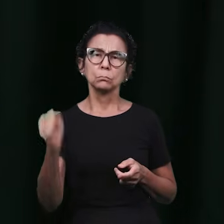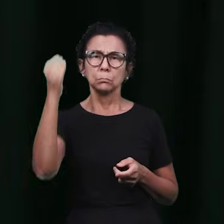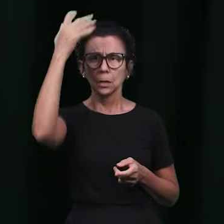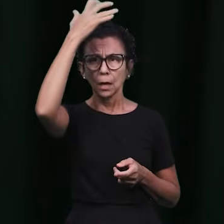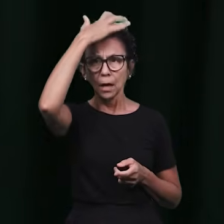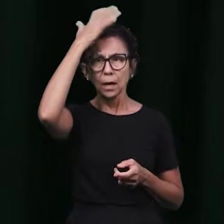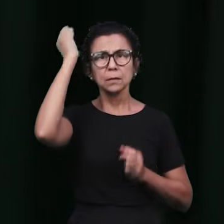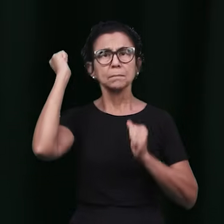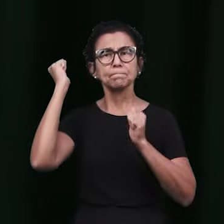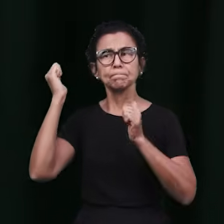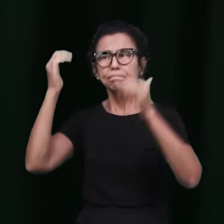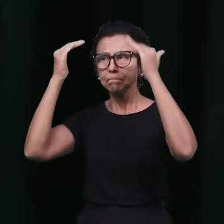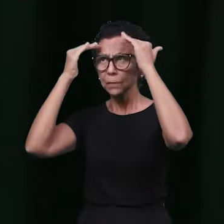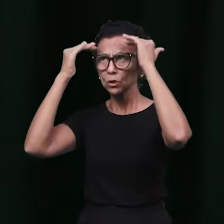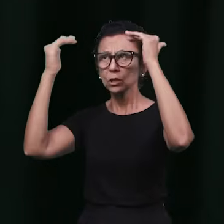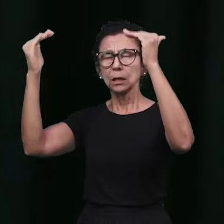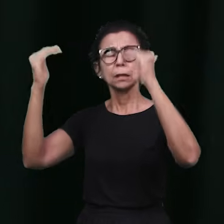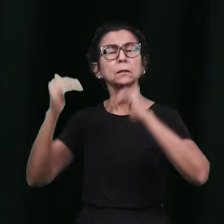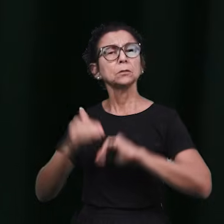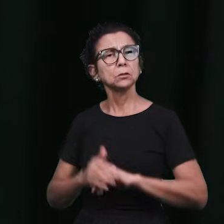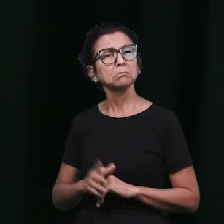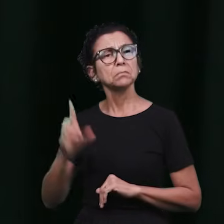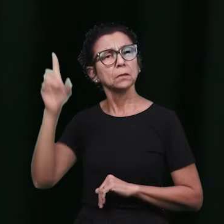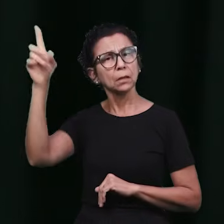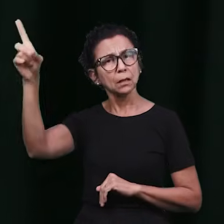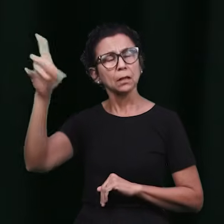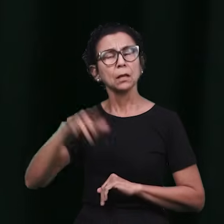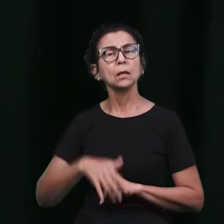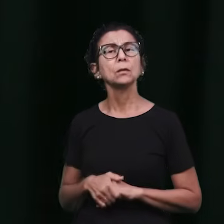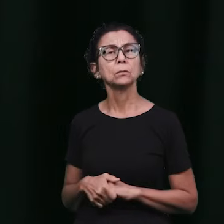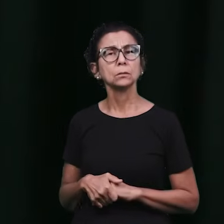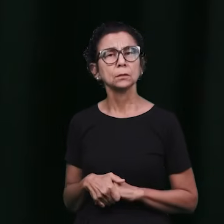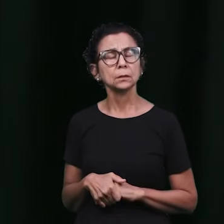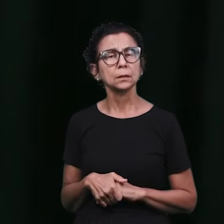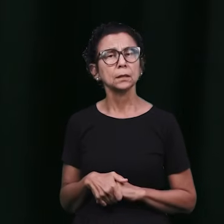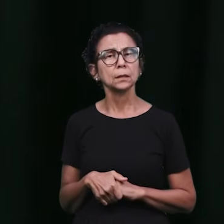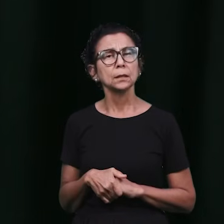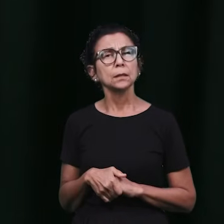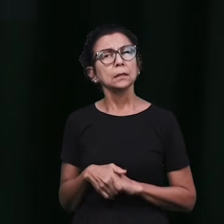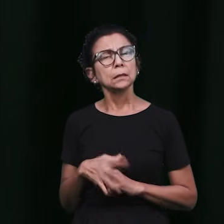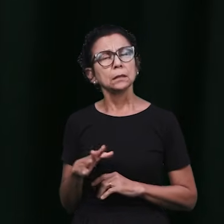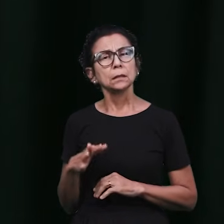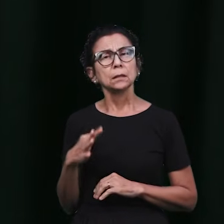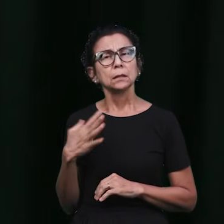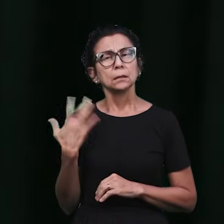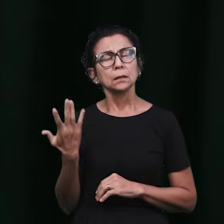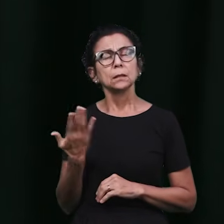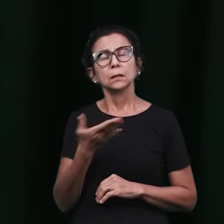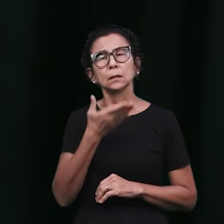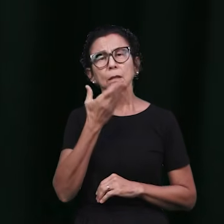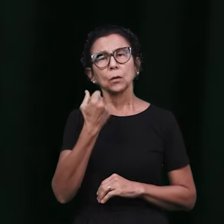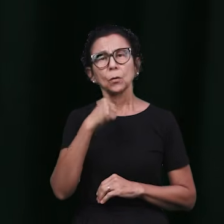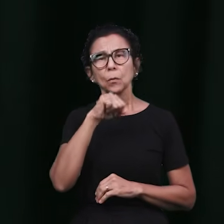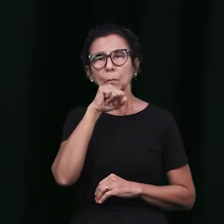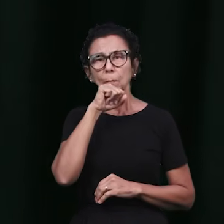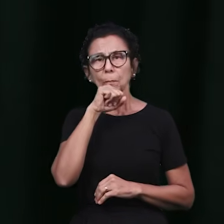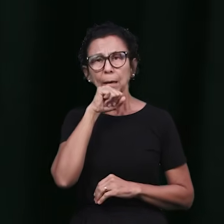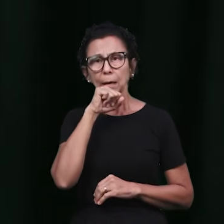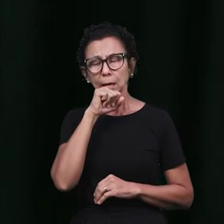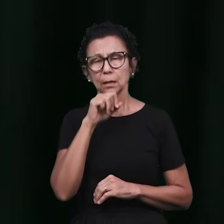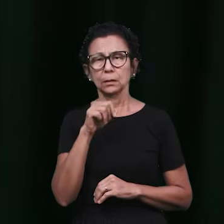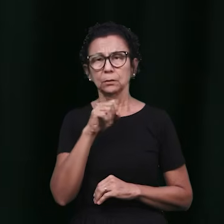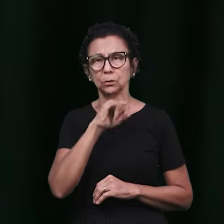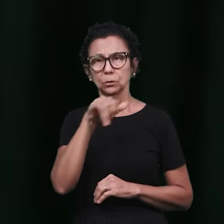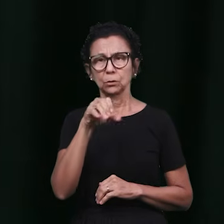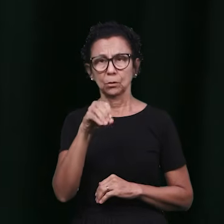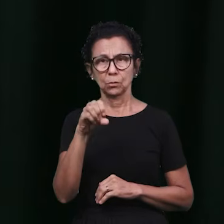ao Senhor, que seguiram os caminhos de Davi. Então, o próprio pai de Josafá, Asa, ele seguiu,